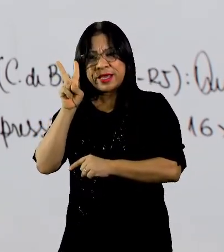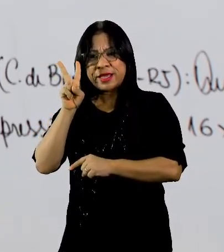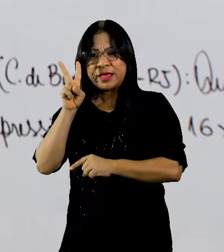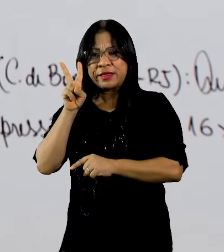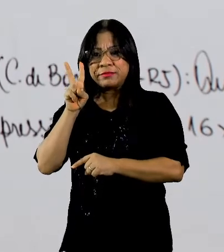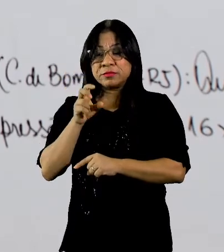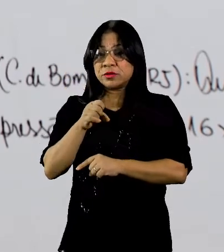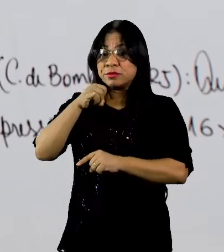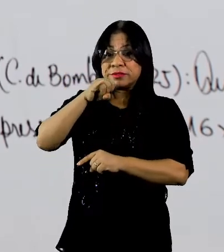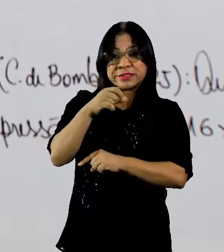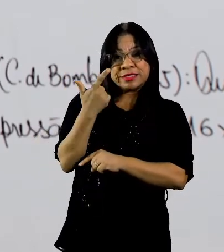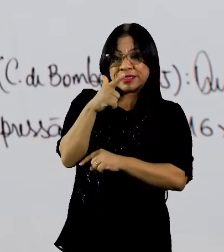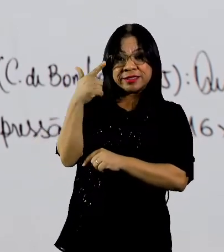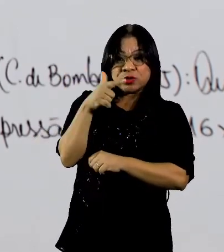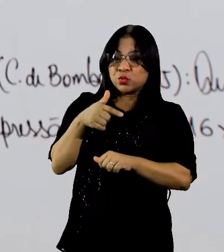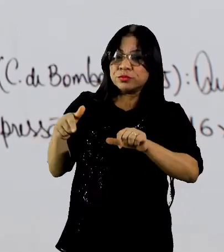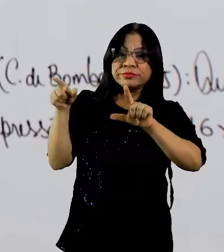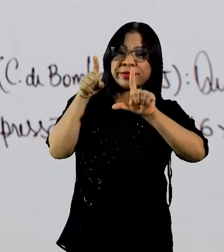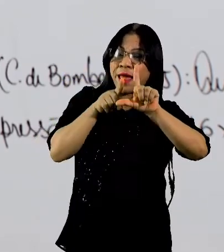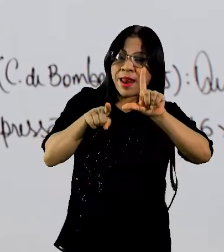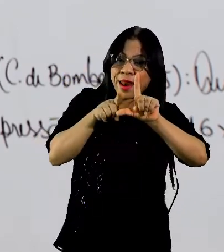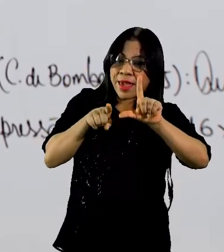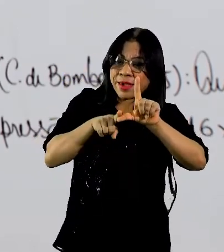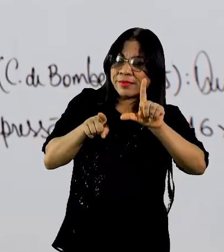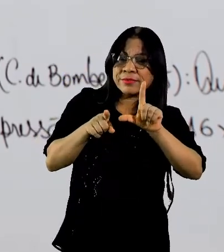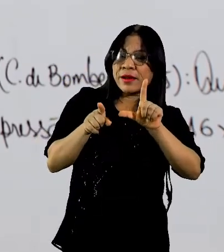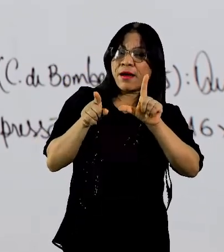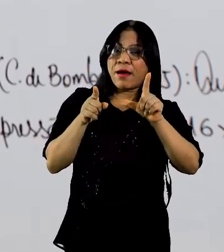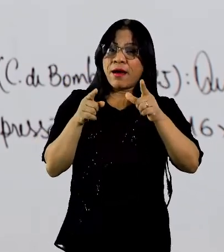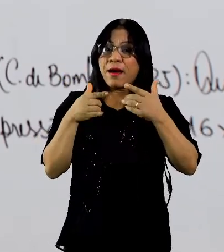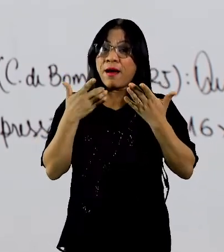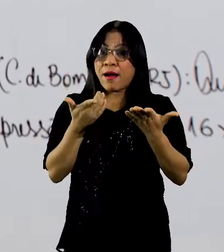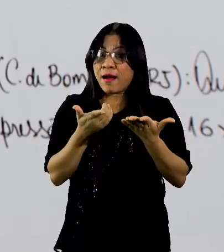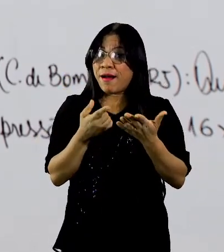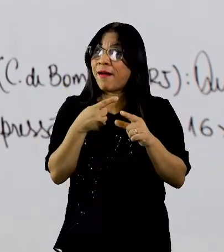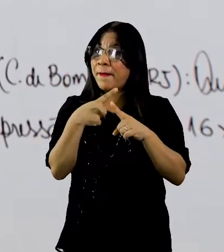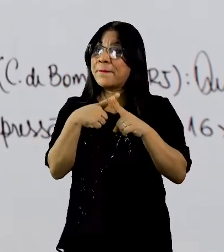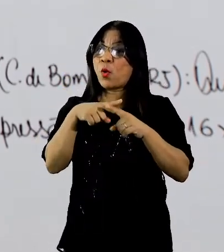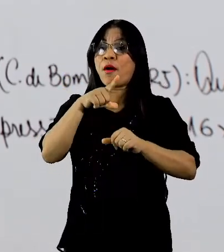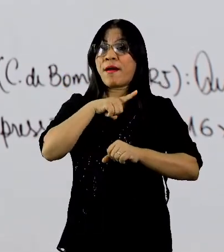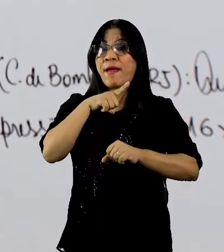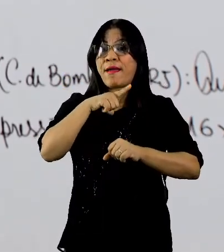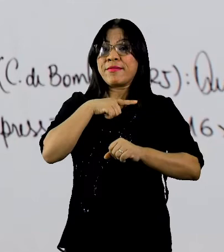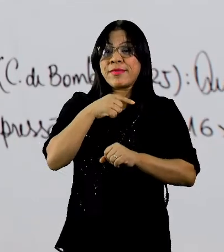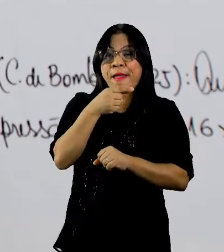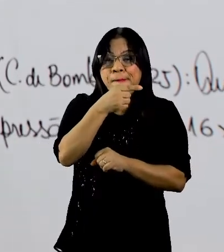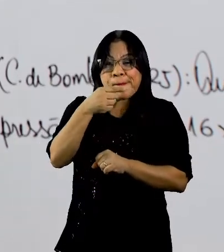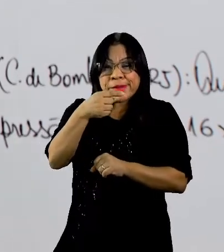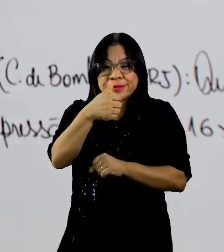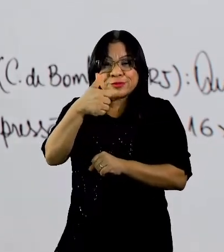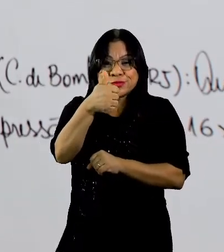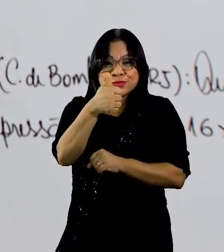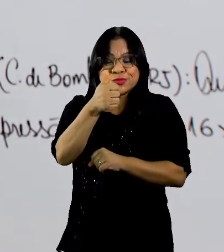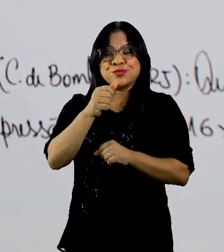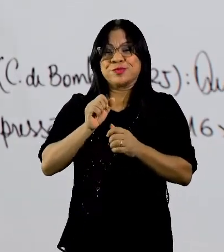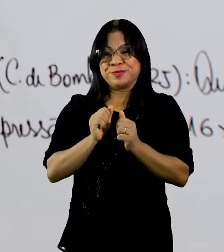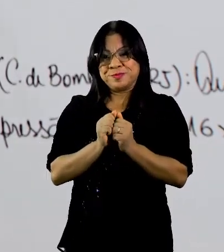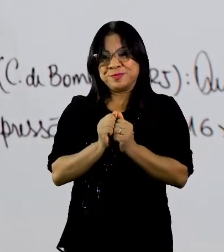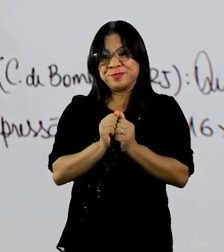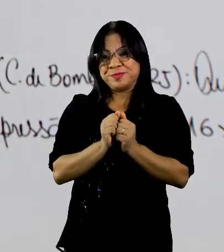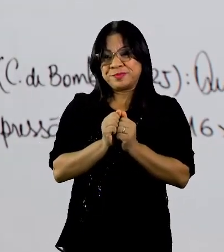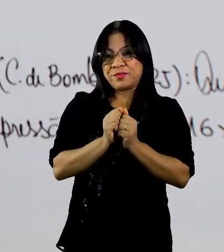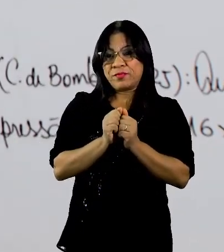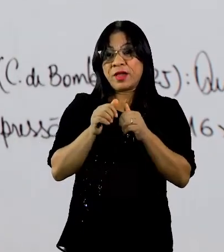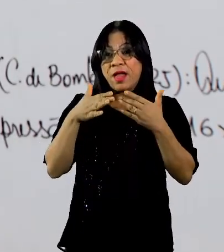nenhum coeficiente na frente da minha parte literal, é o sinal de que tem o 1 ali, porque ele fica escondidinho. Então, vai ficar 3 menos 1,